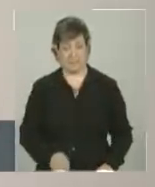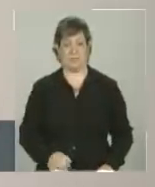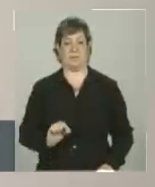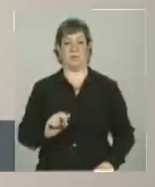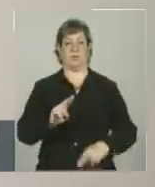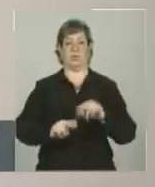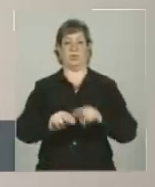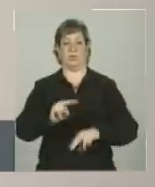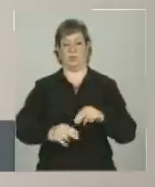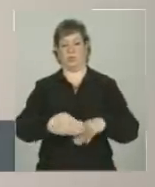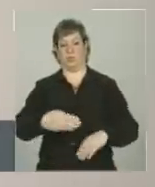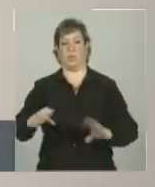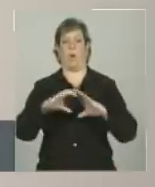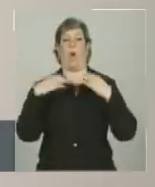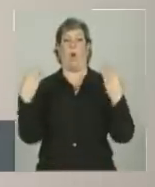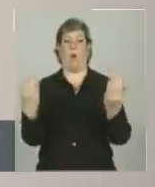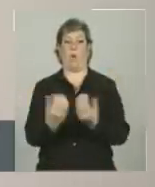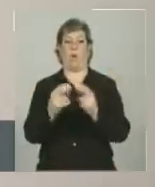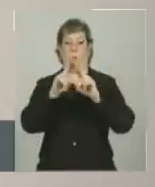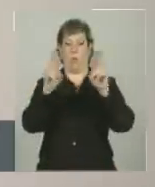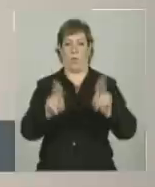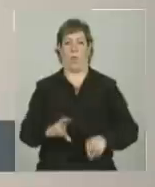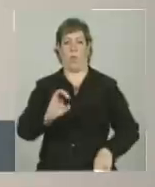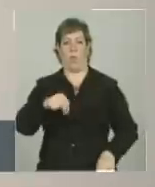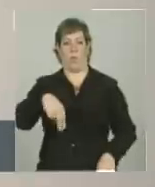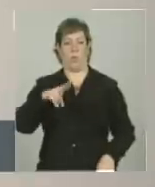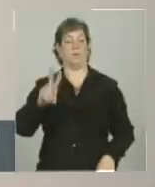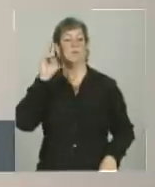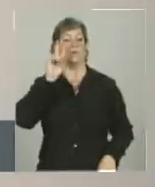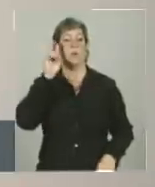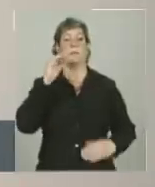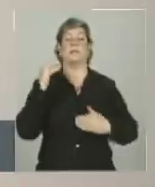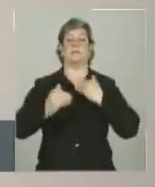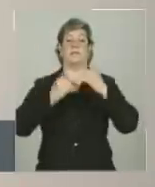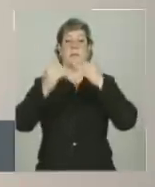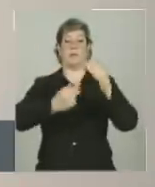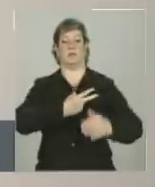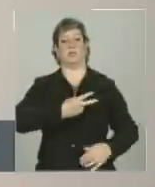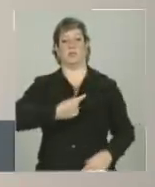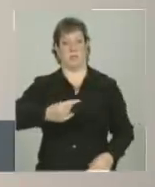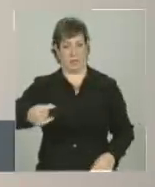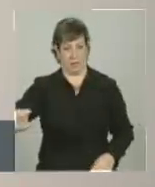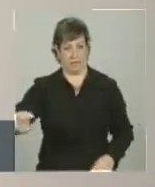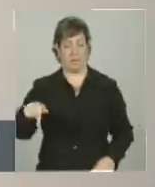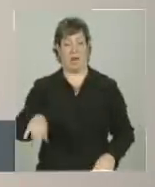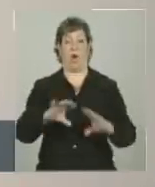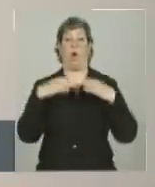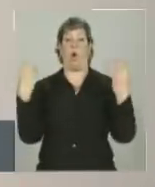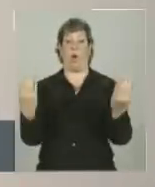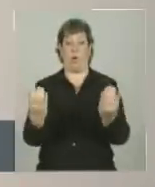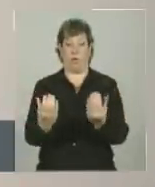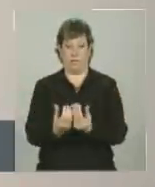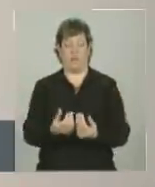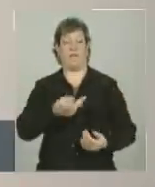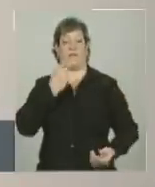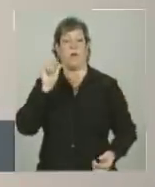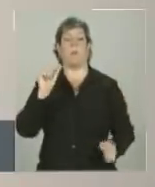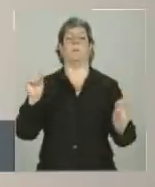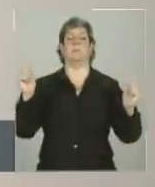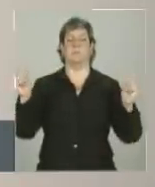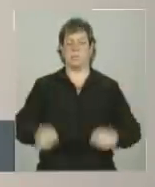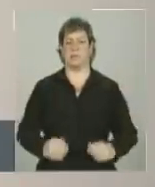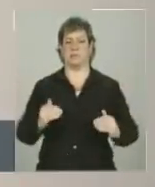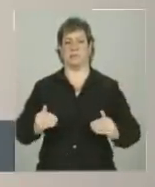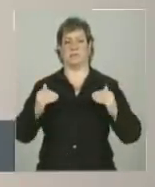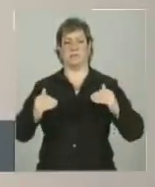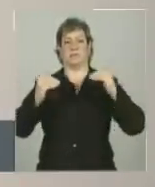junho, a Conferência da ONU sobre Desenvolvimento Sustentável, a conferência que diz que é possível